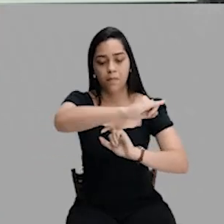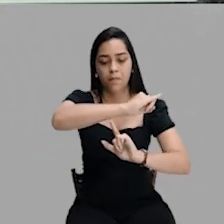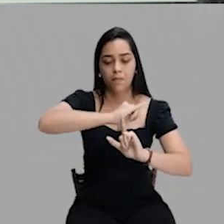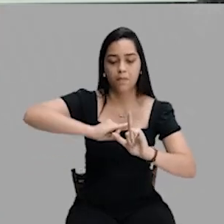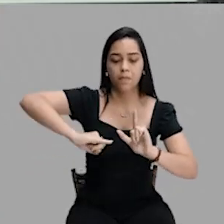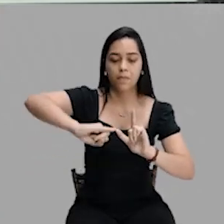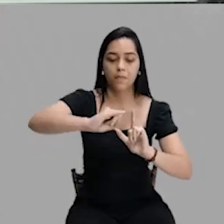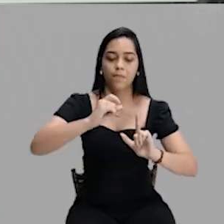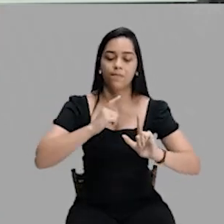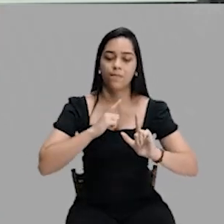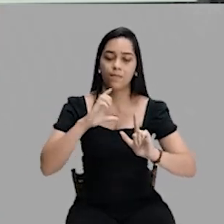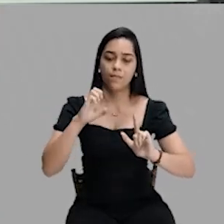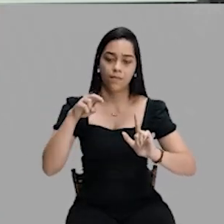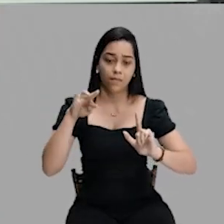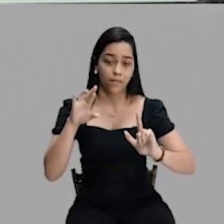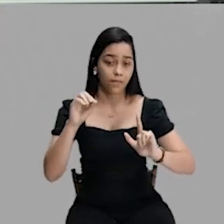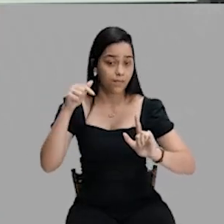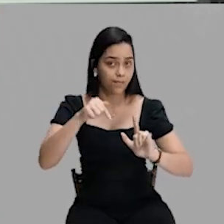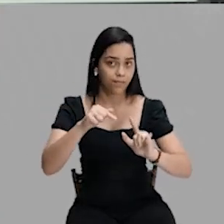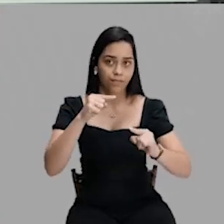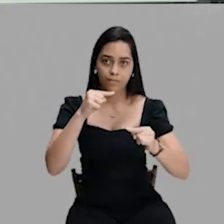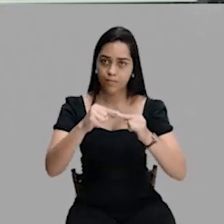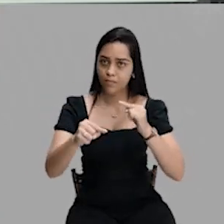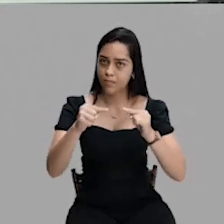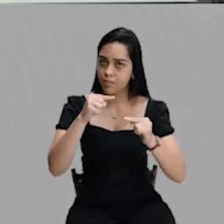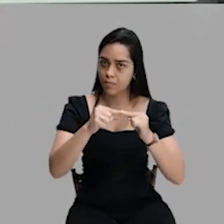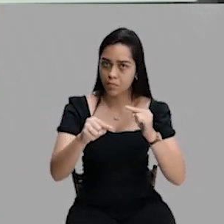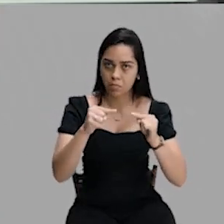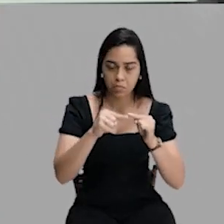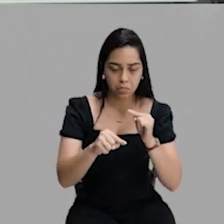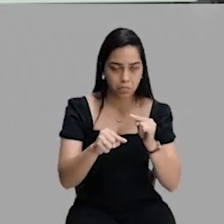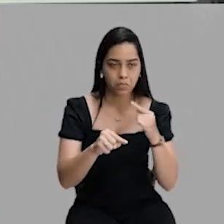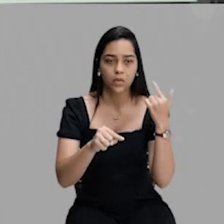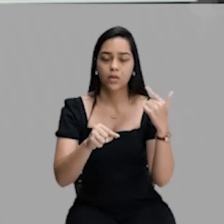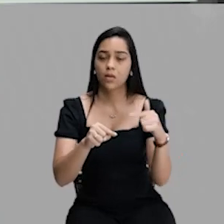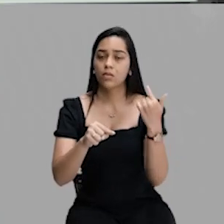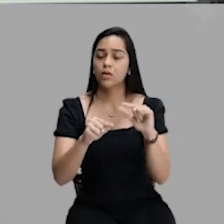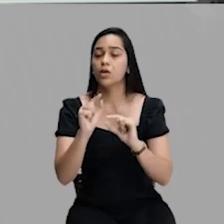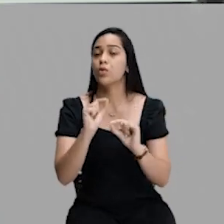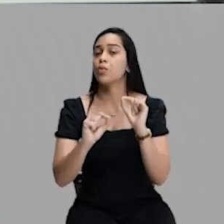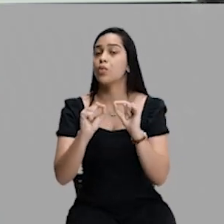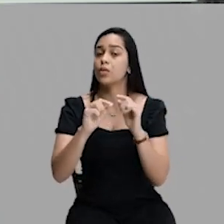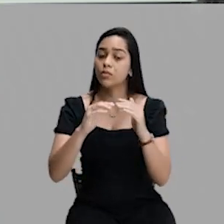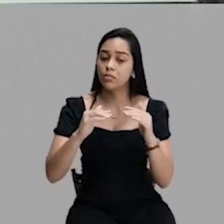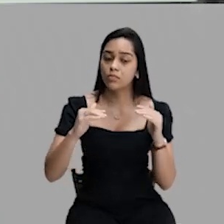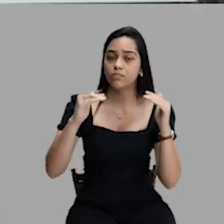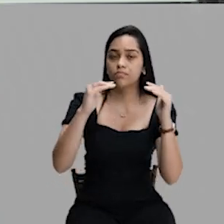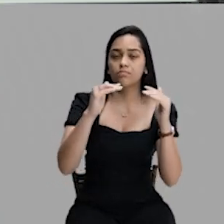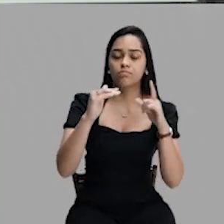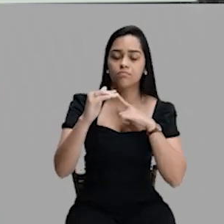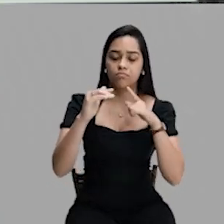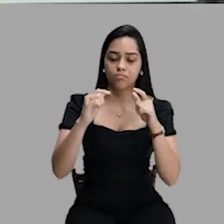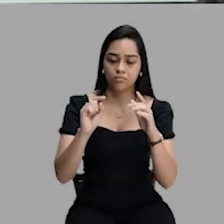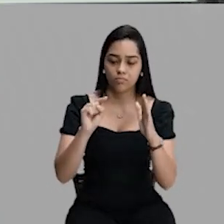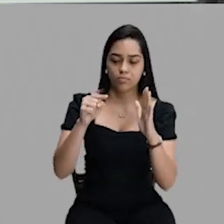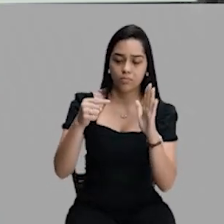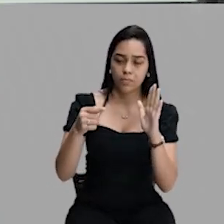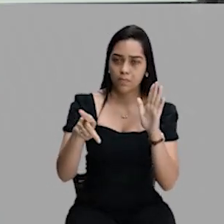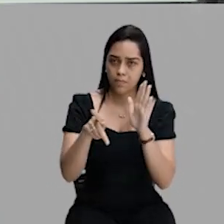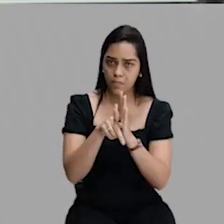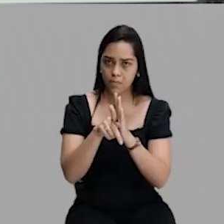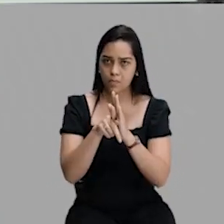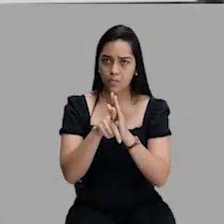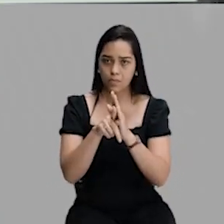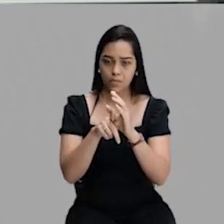o centro da elipse não coincide, não está sobre o centro dos seus